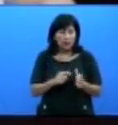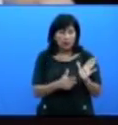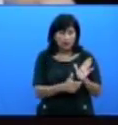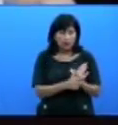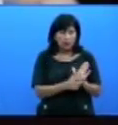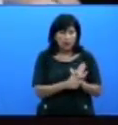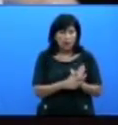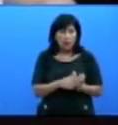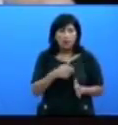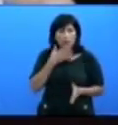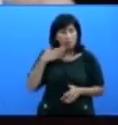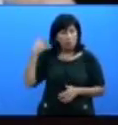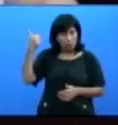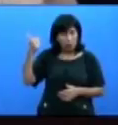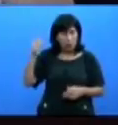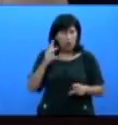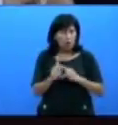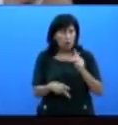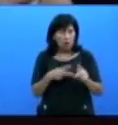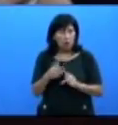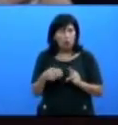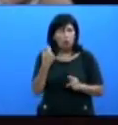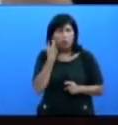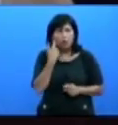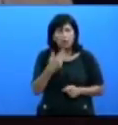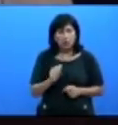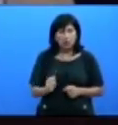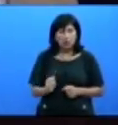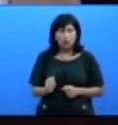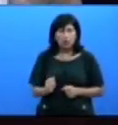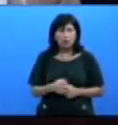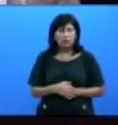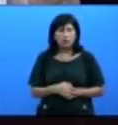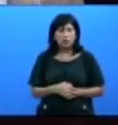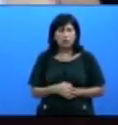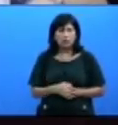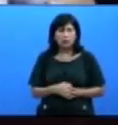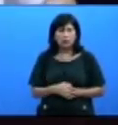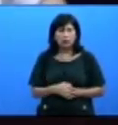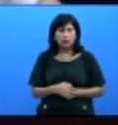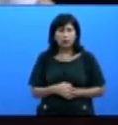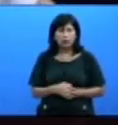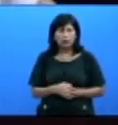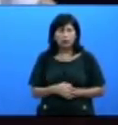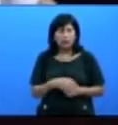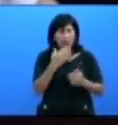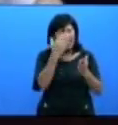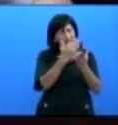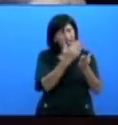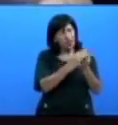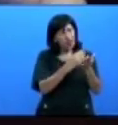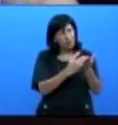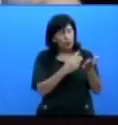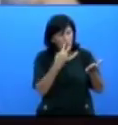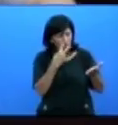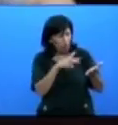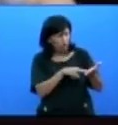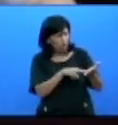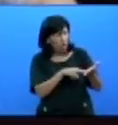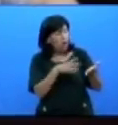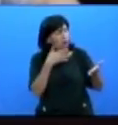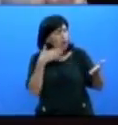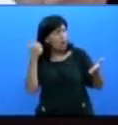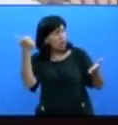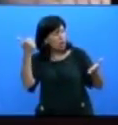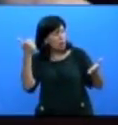para melhorar a vida da comunidade sempre têm uma atenção muito pequena no orçamento. Então, assim,